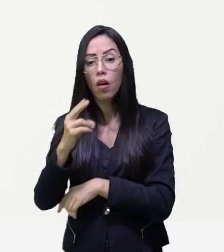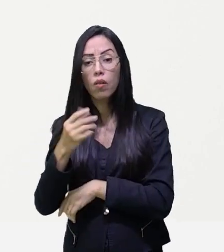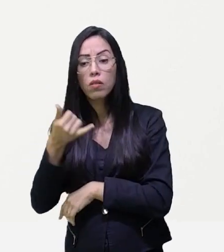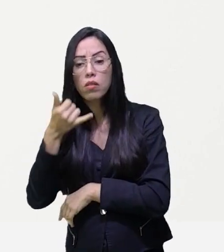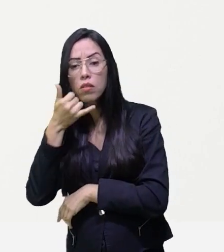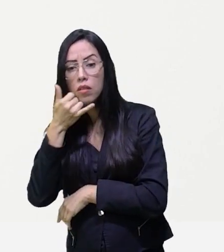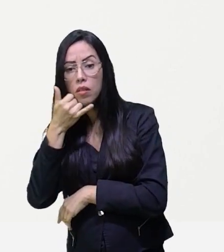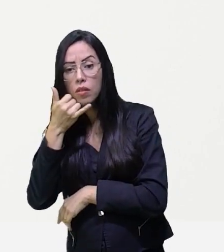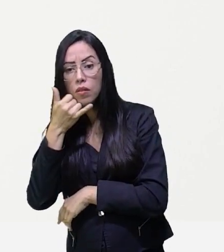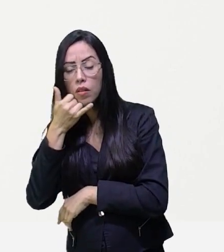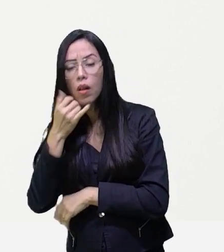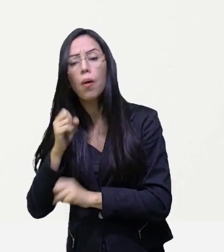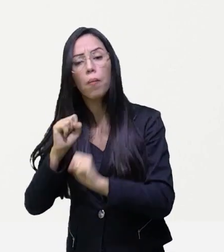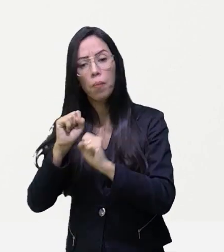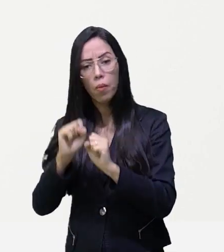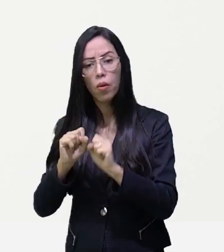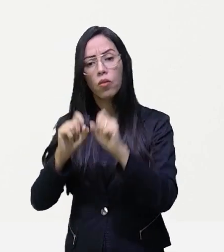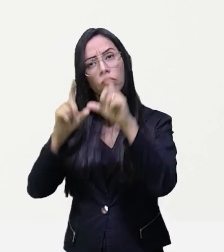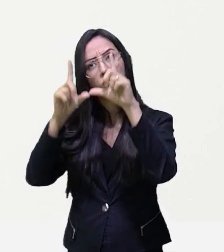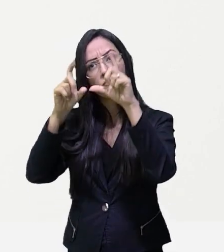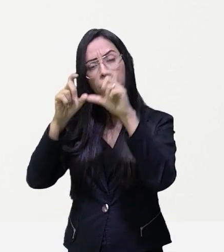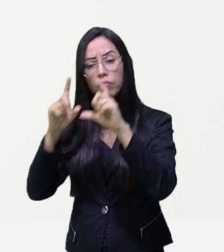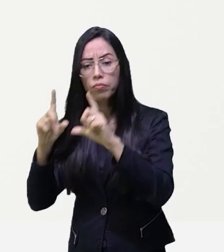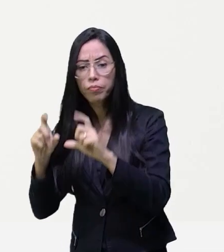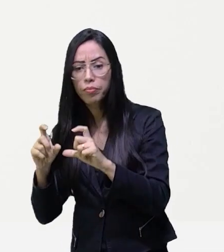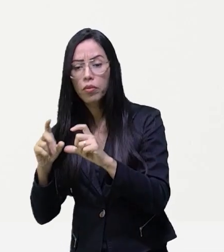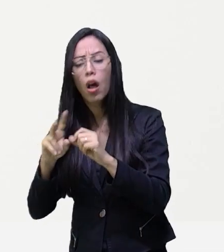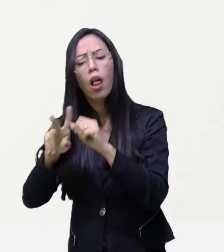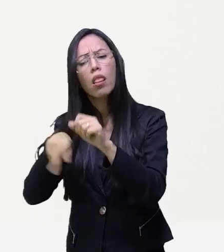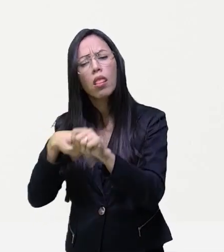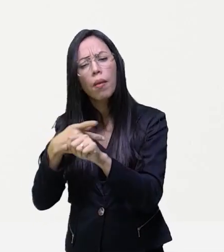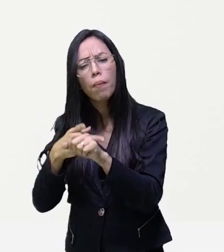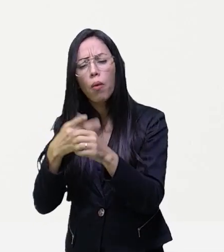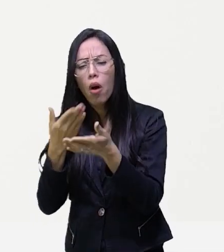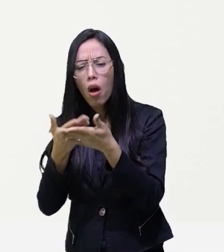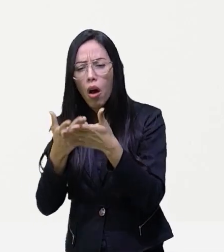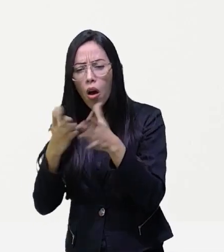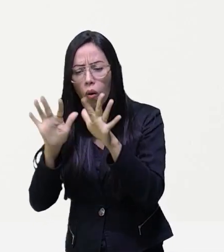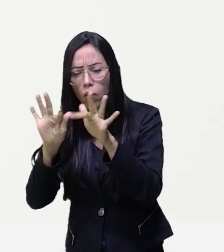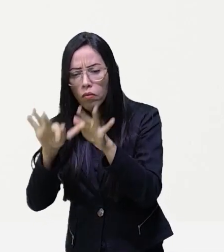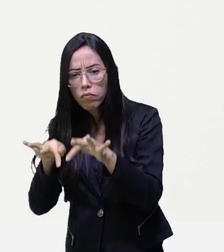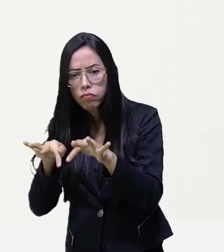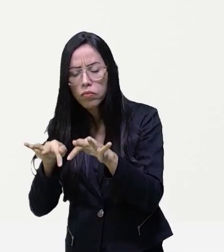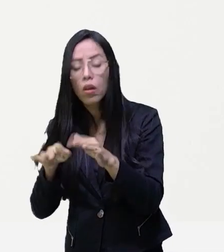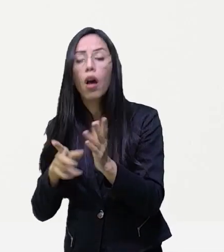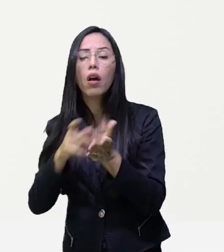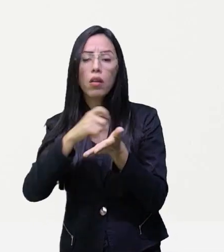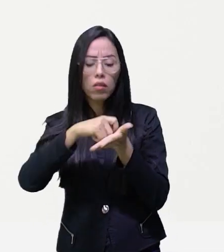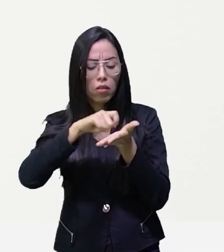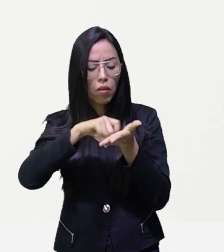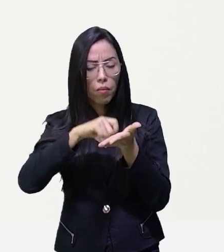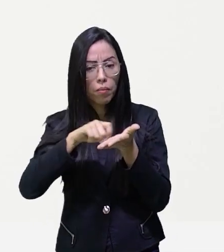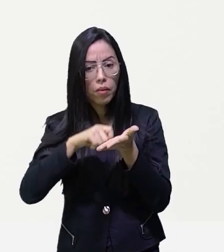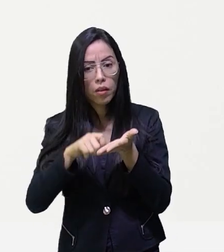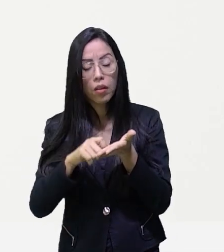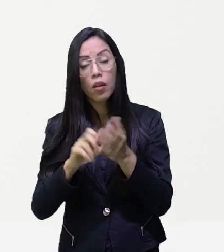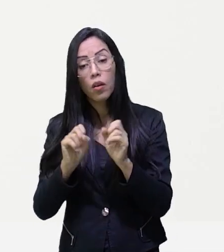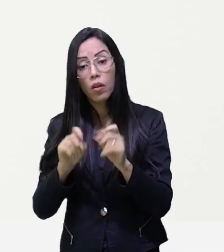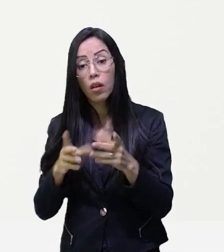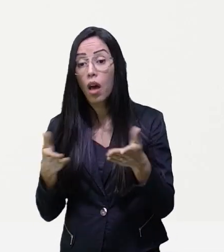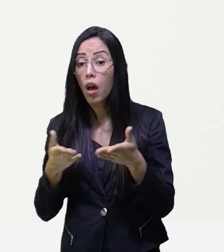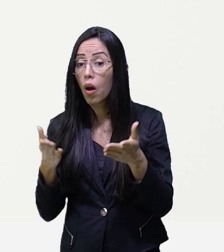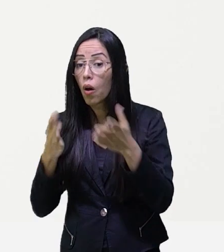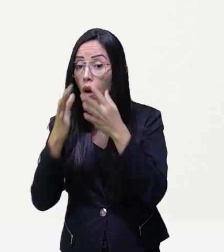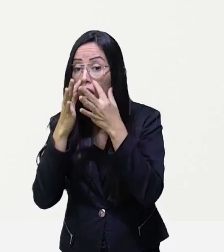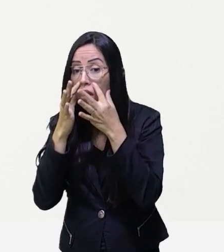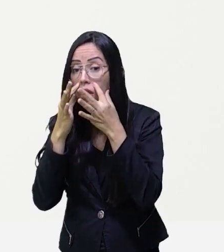disponível, pode tirar foto, tá bom? Para depois você copiar tudo certinho, porque esse momento é importante. Vamos prestar atenção